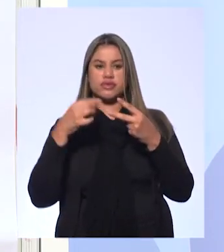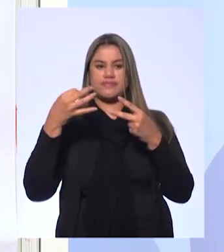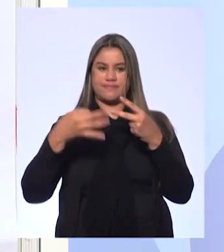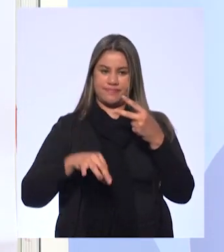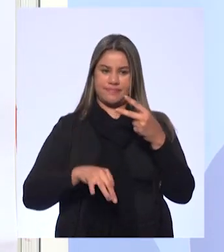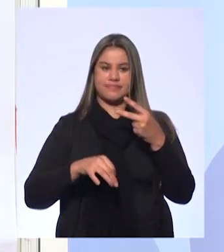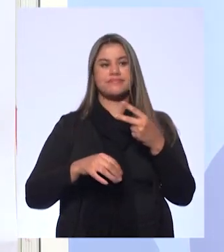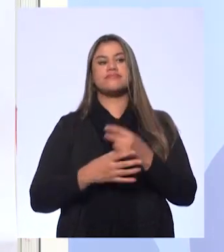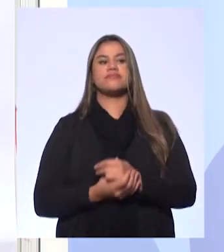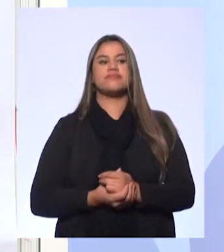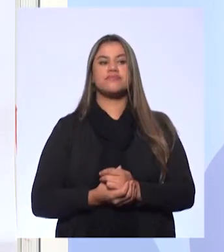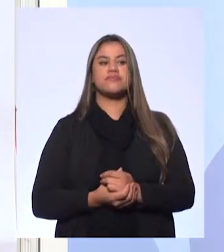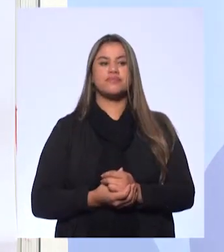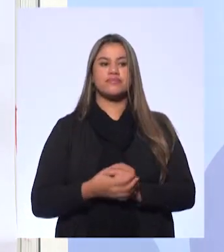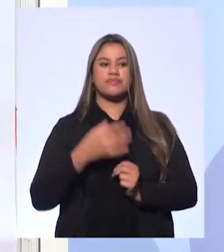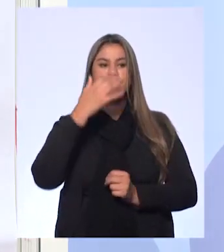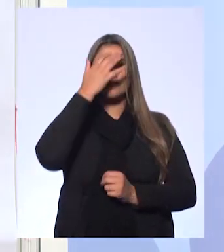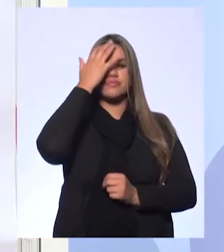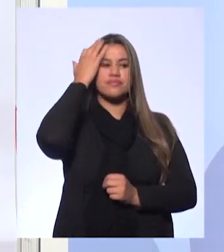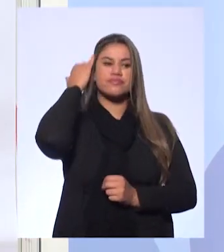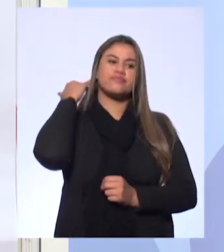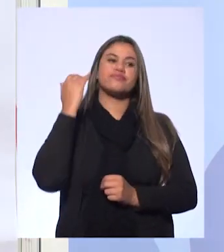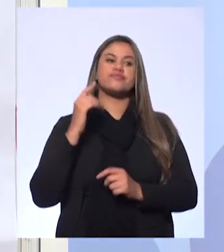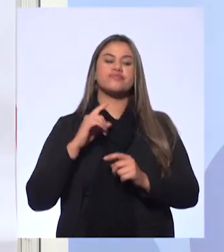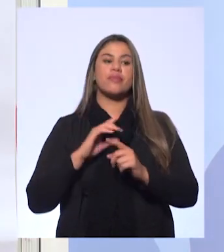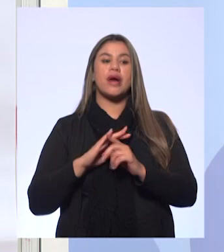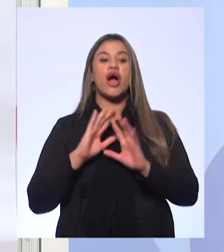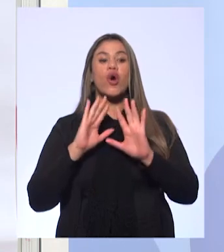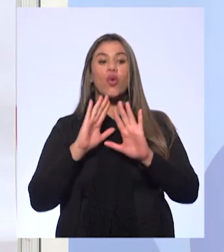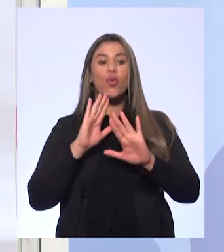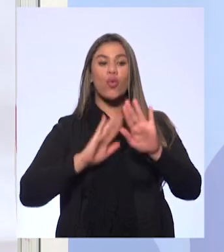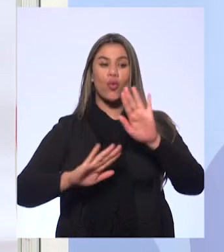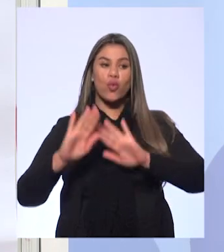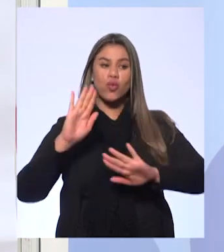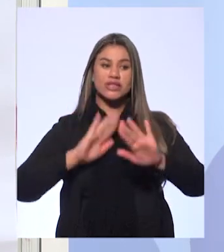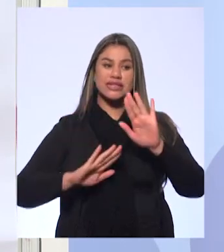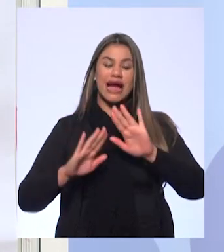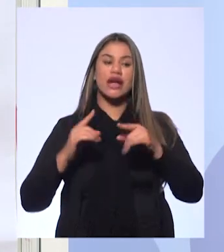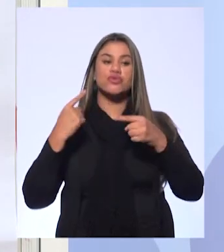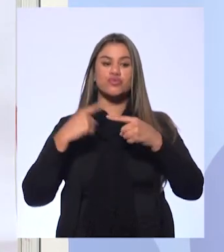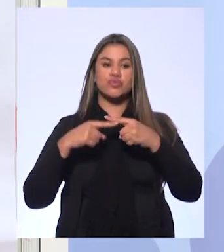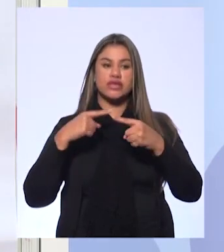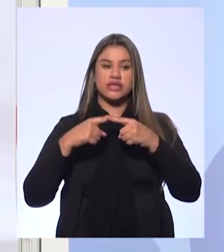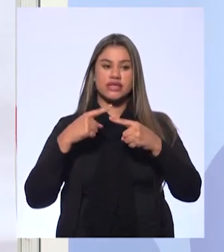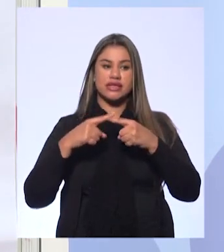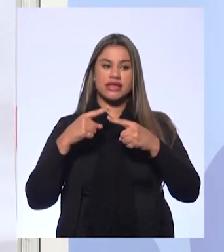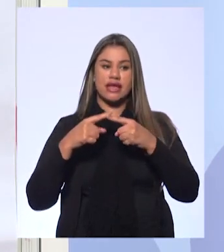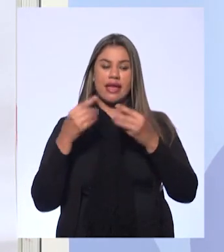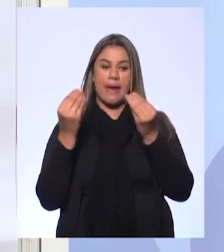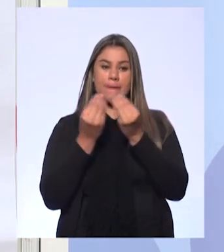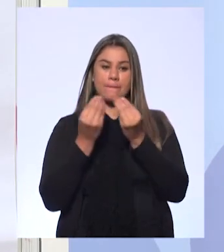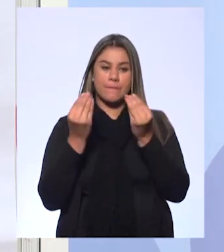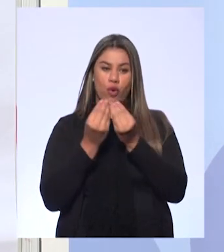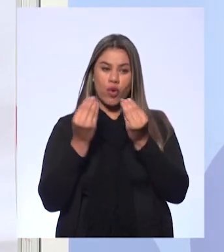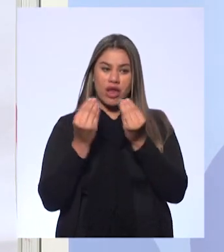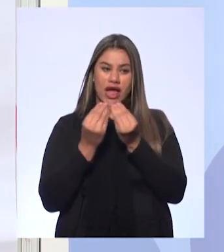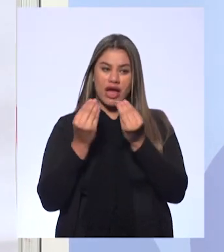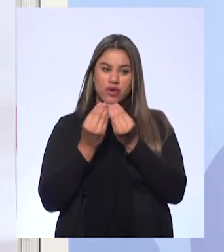acertaram. Só que, cuidado, Jaqueline, a massa da molécula, ó, o gás